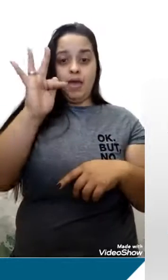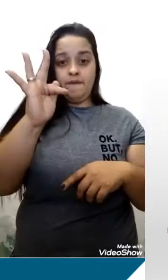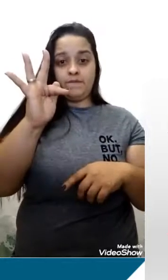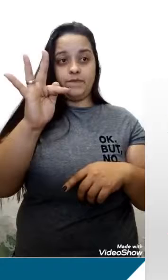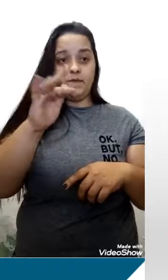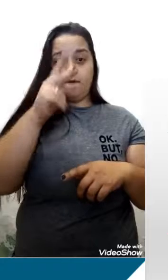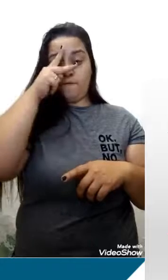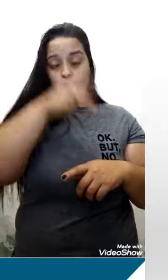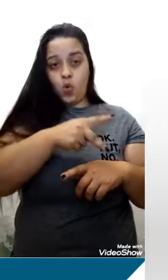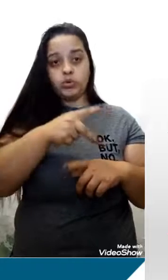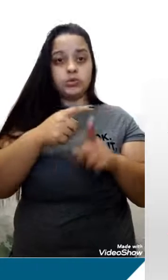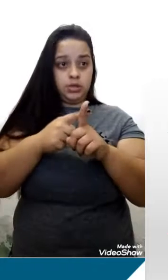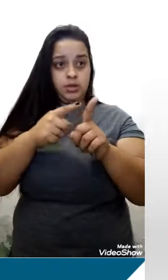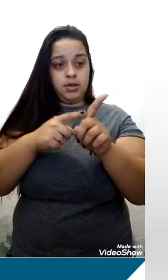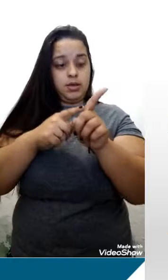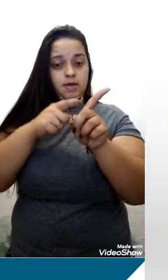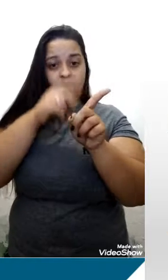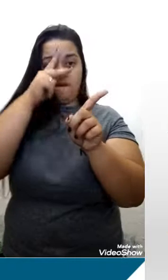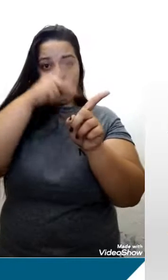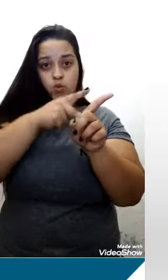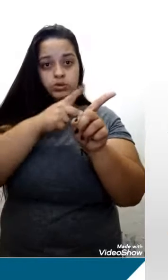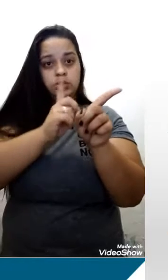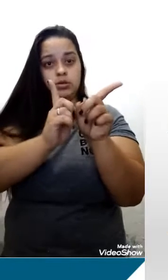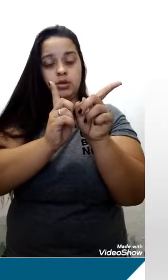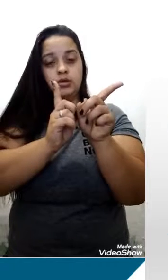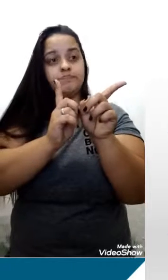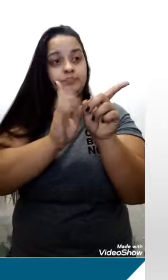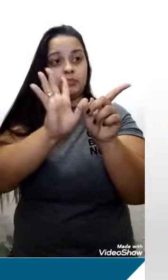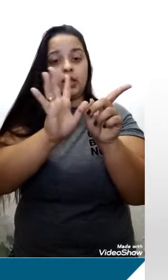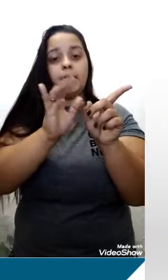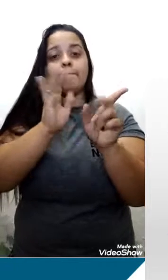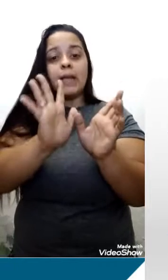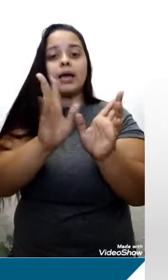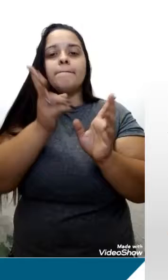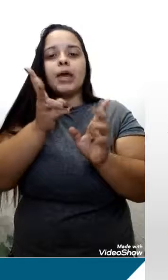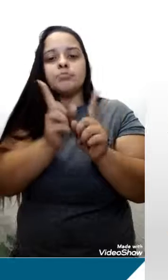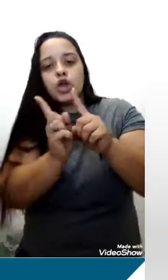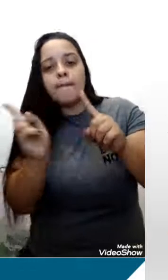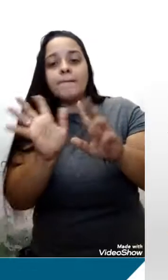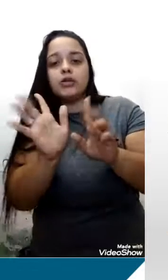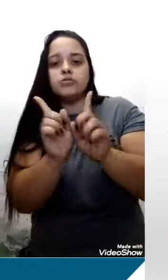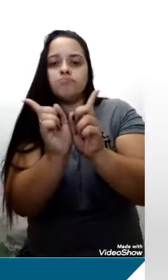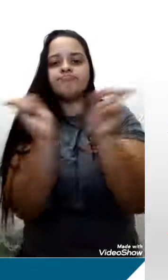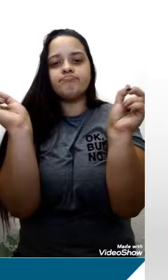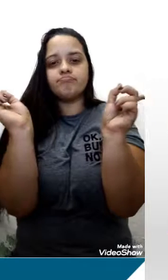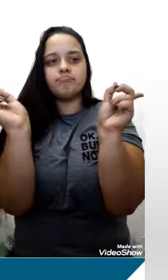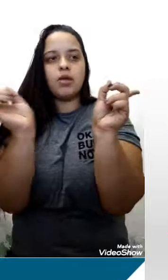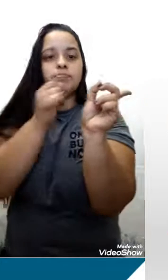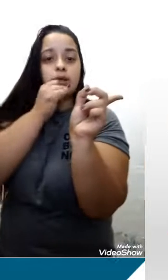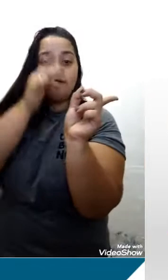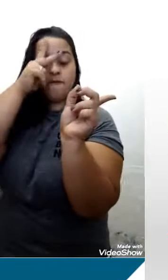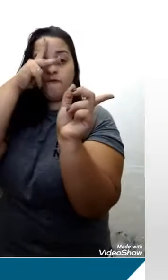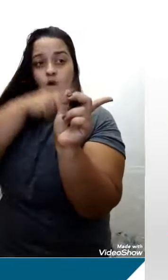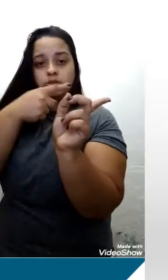a força e o deslocamento têm a mesma direção, mas têm sentidos opostos. Nesse